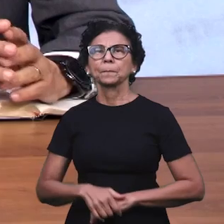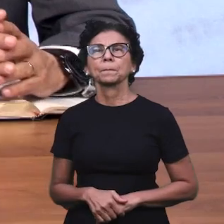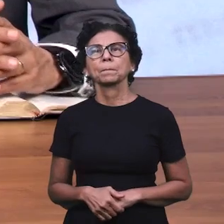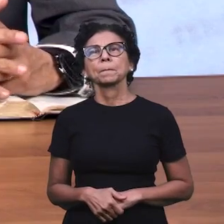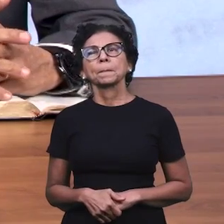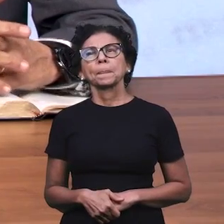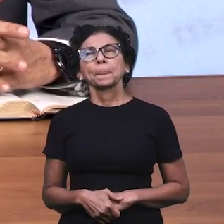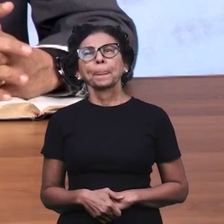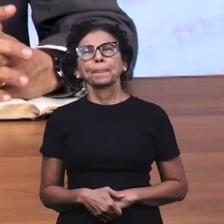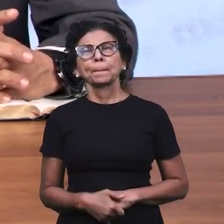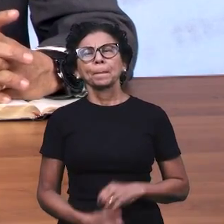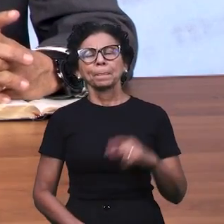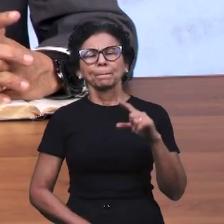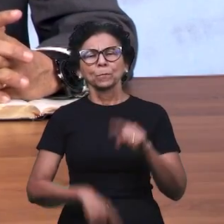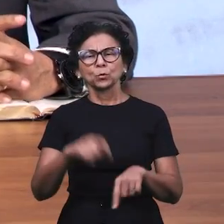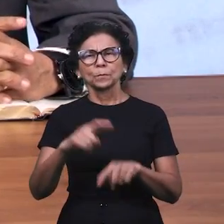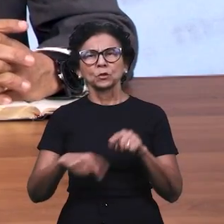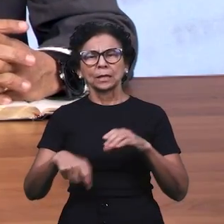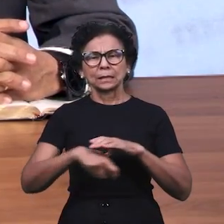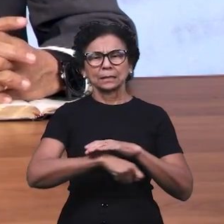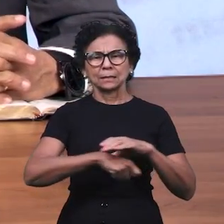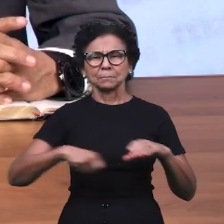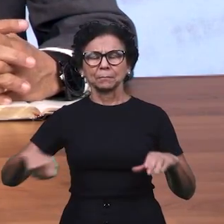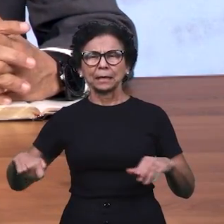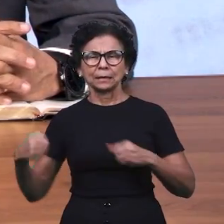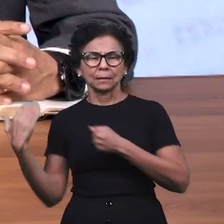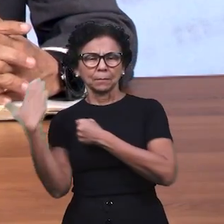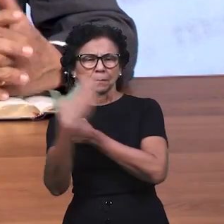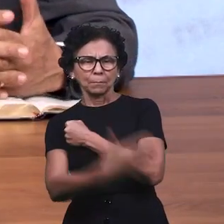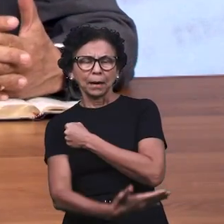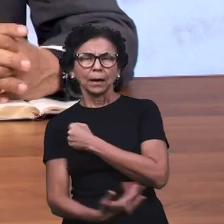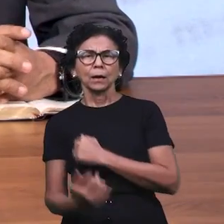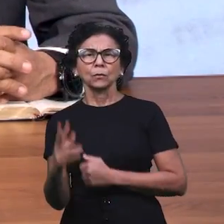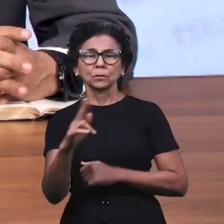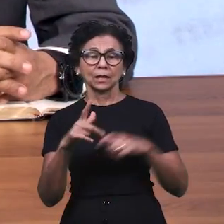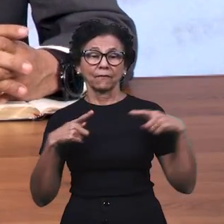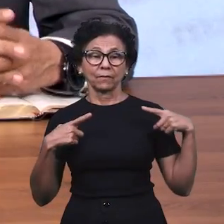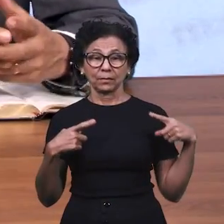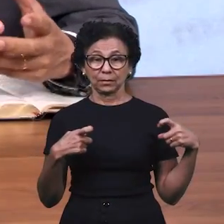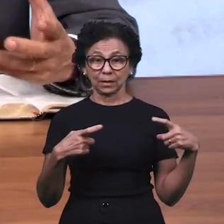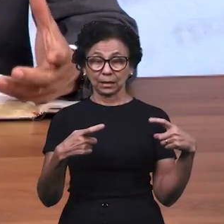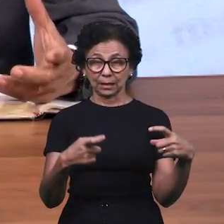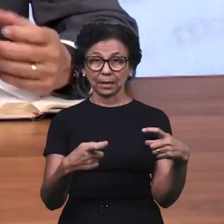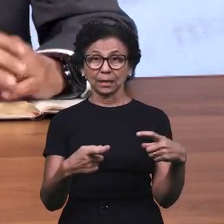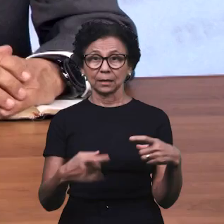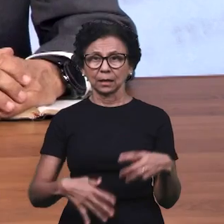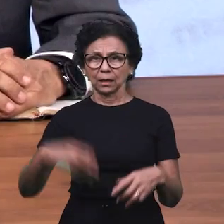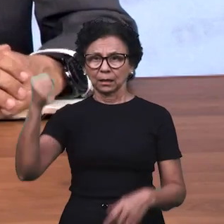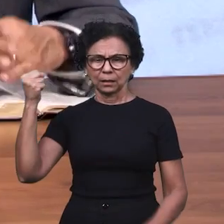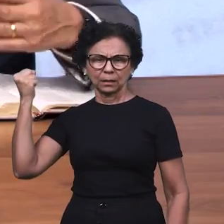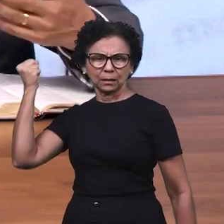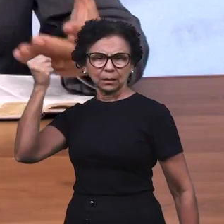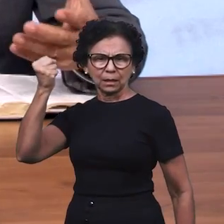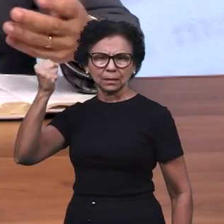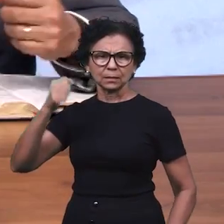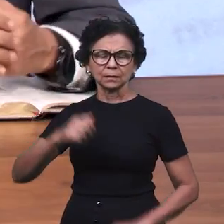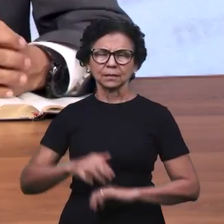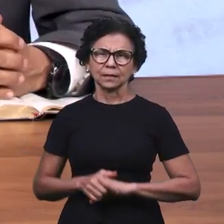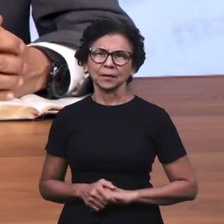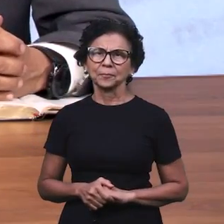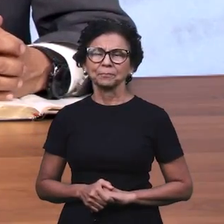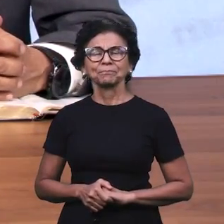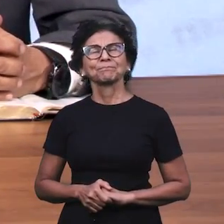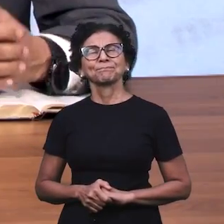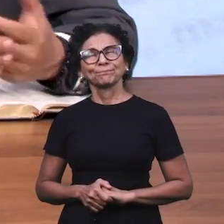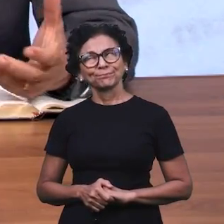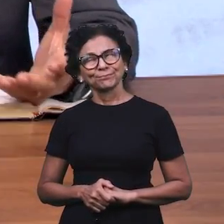As armas usadas pelos israelitas naquelas batalhas deixam claro que foi Deus